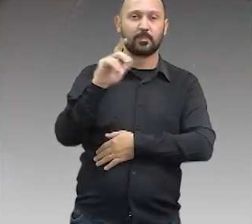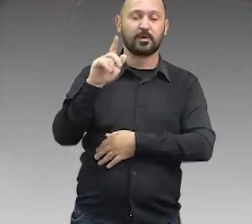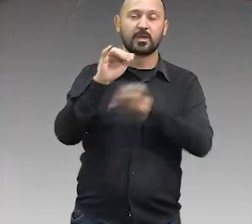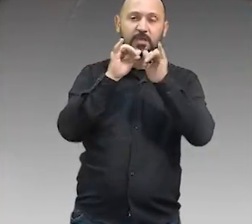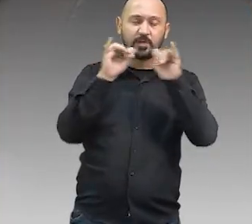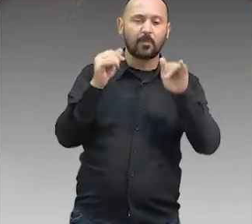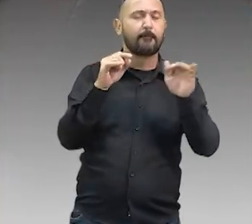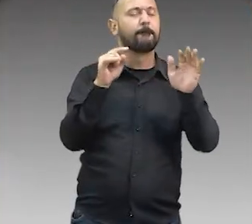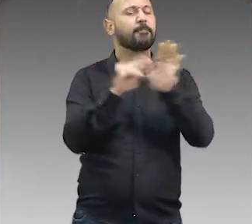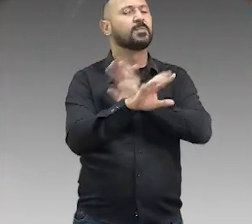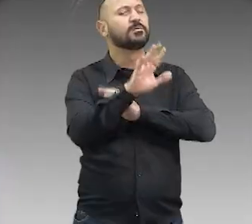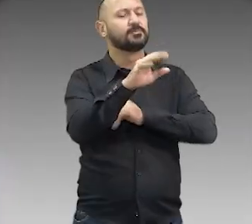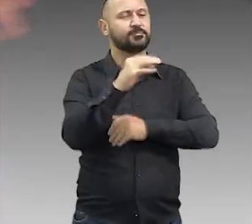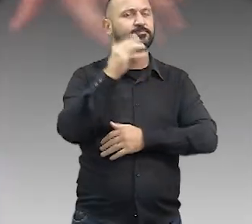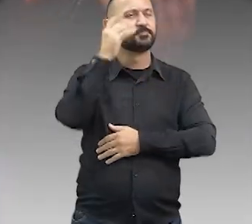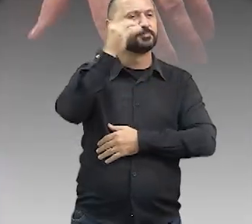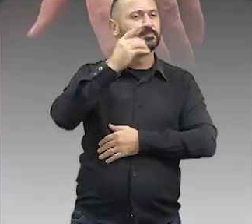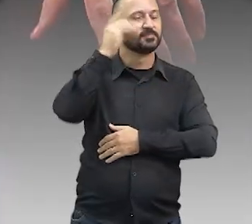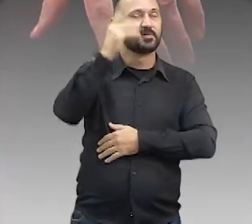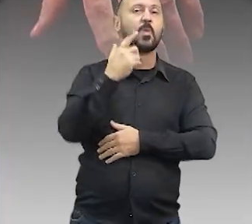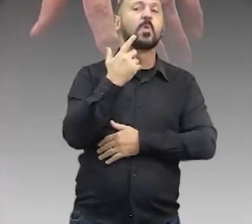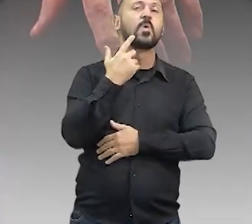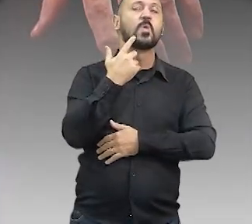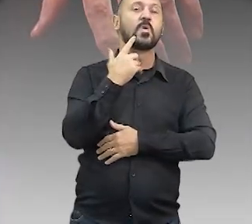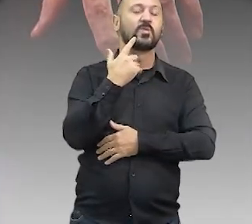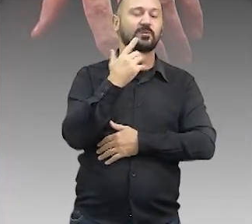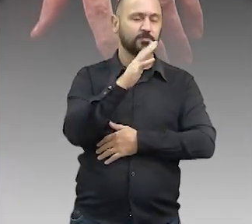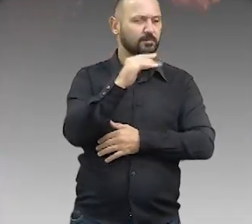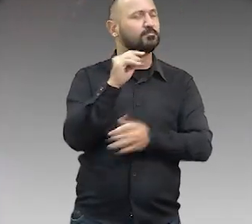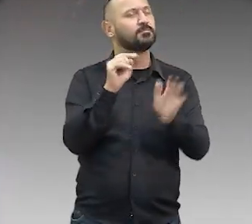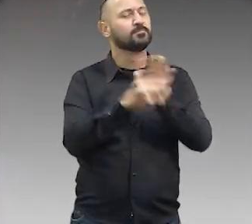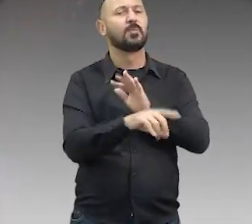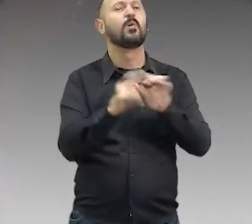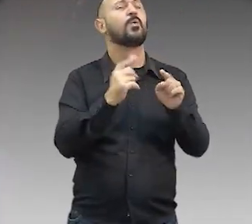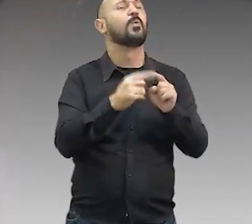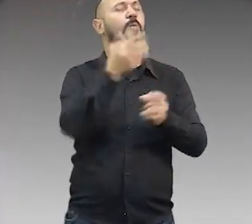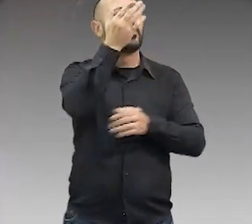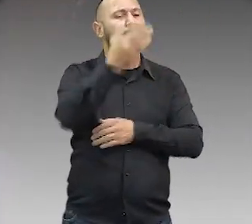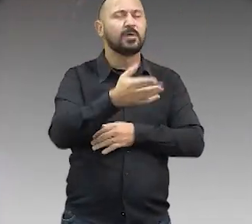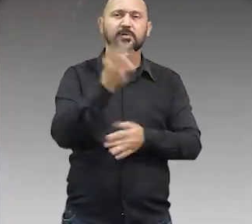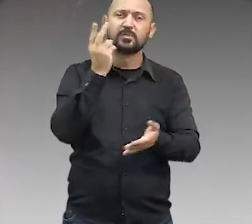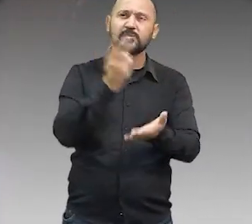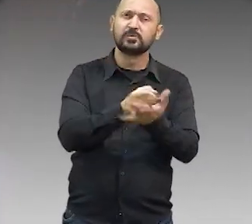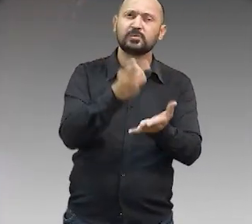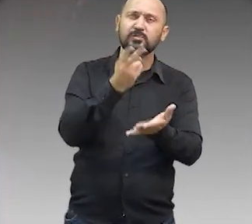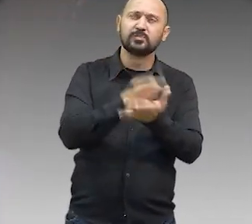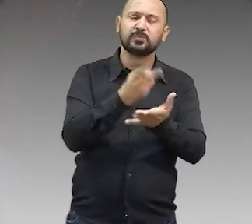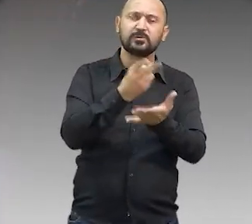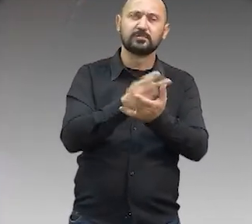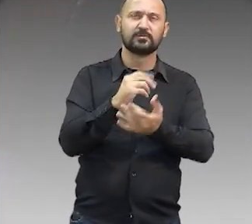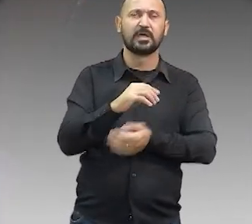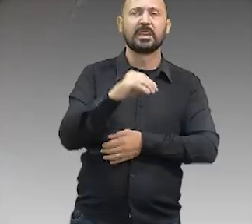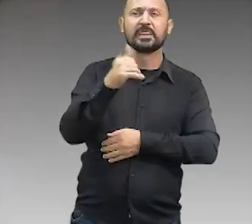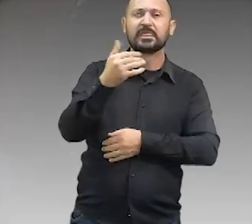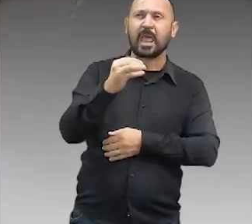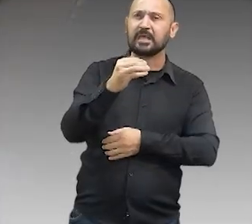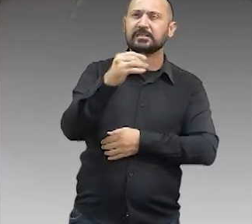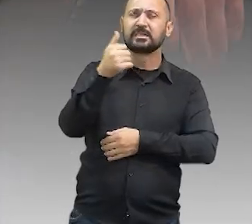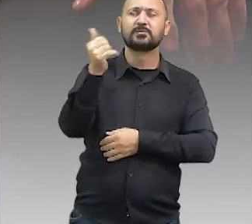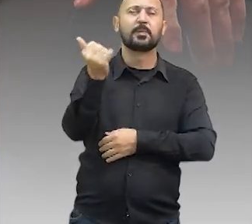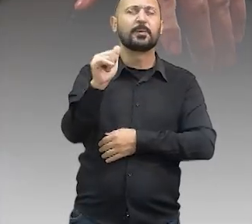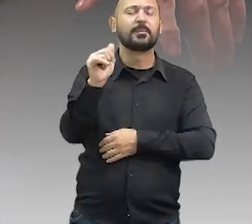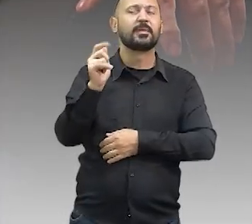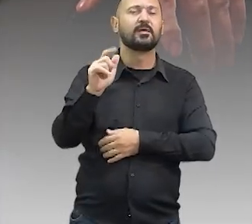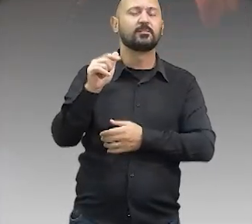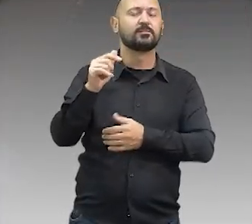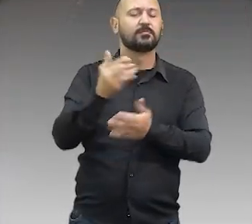senhor, ele é o 11º mandato dele. Eu falei, deputado, por que o senhor não se candidata a deputado federal? Certeza que o